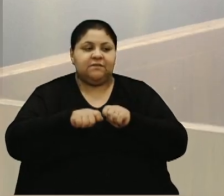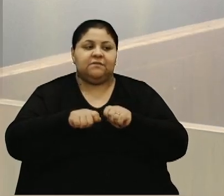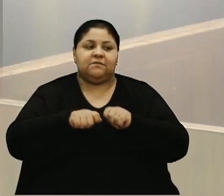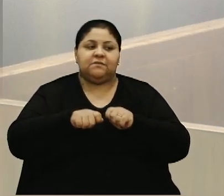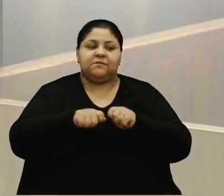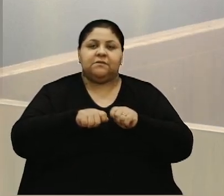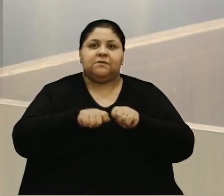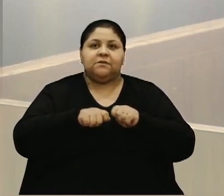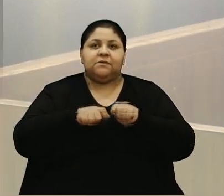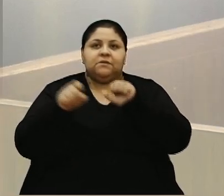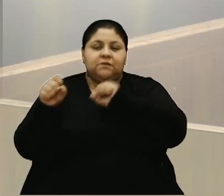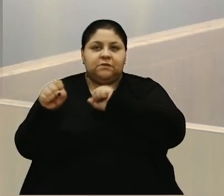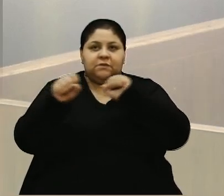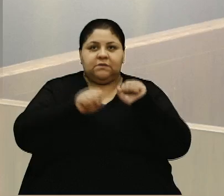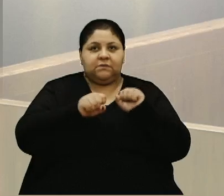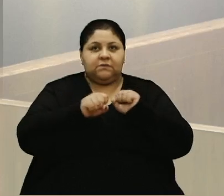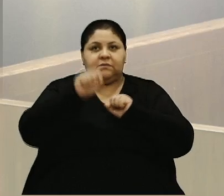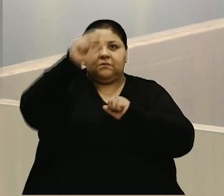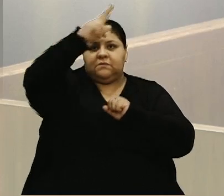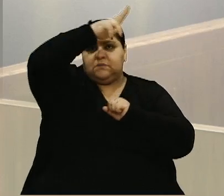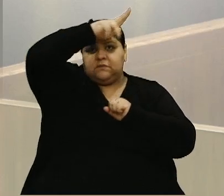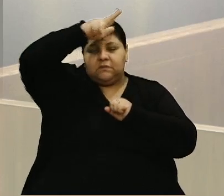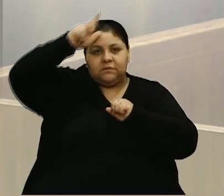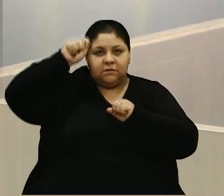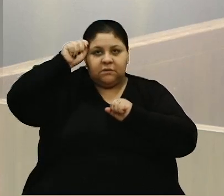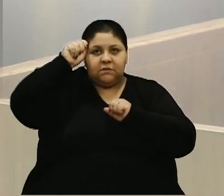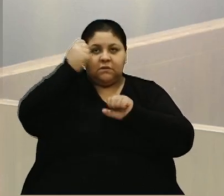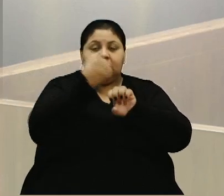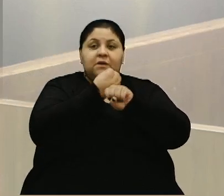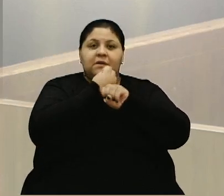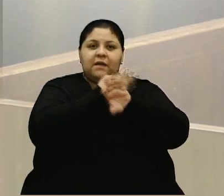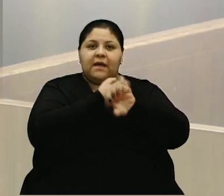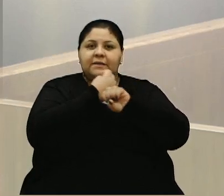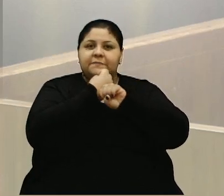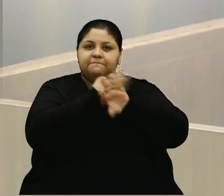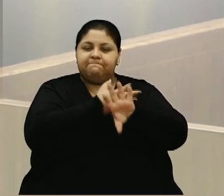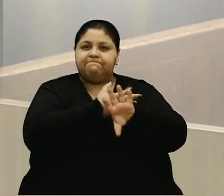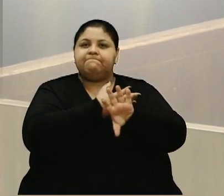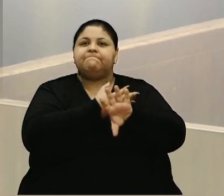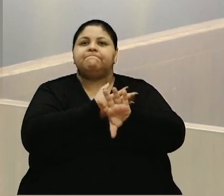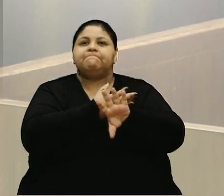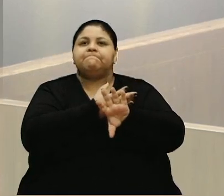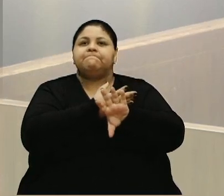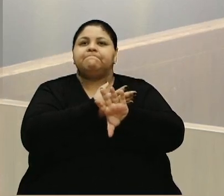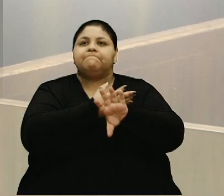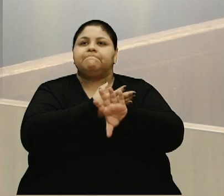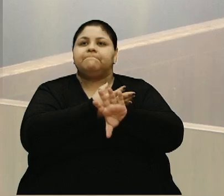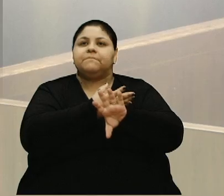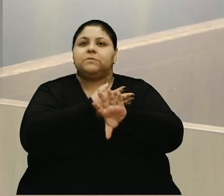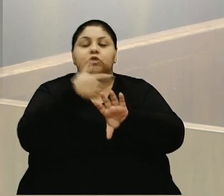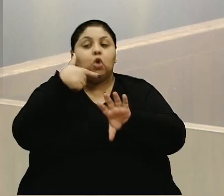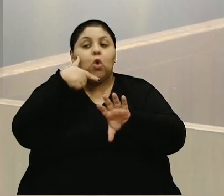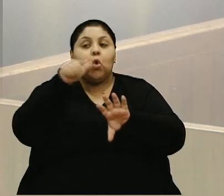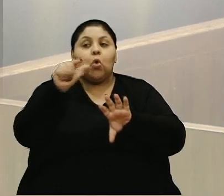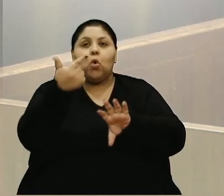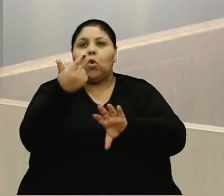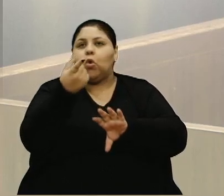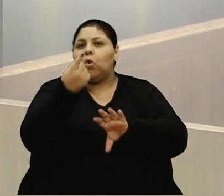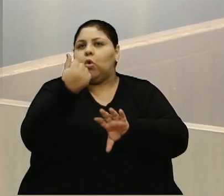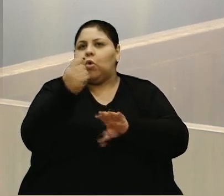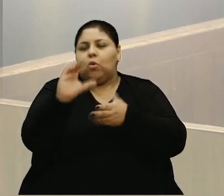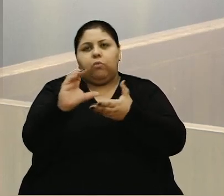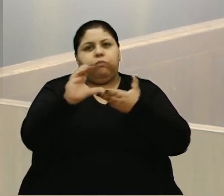que o poder municipal, que a SMED busque esses recursos das formas